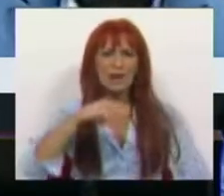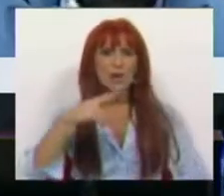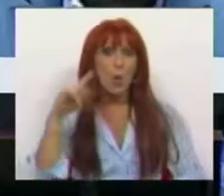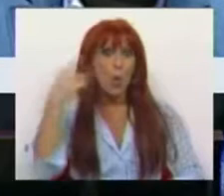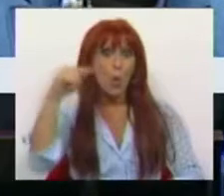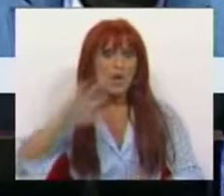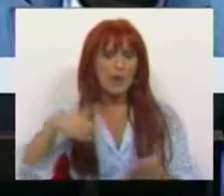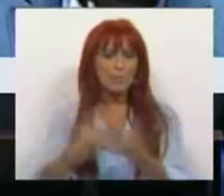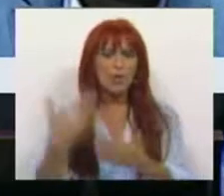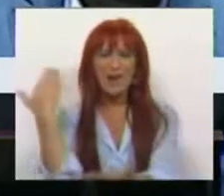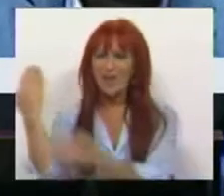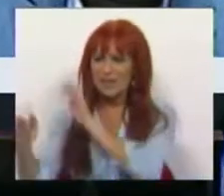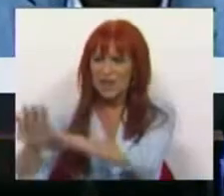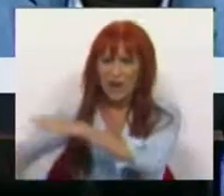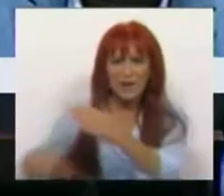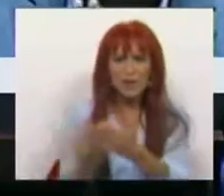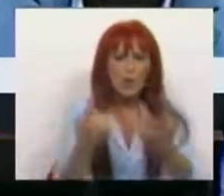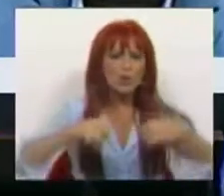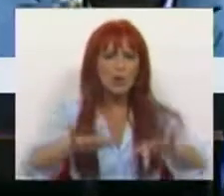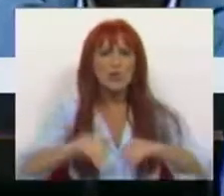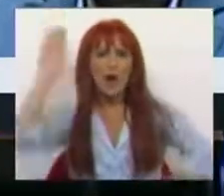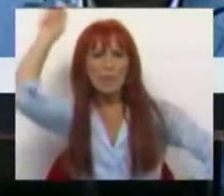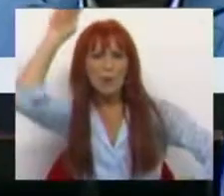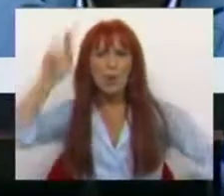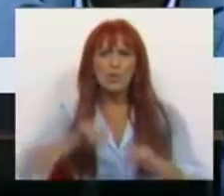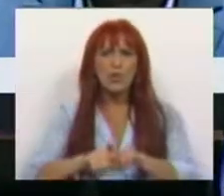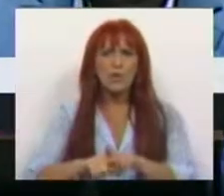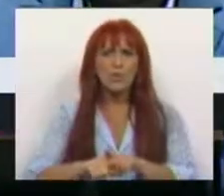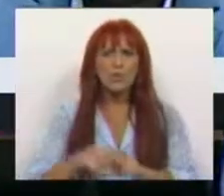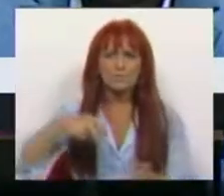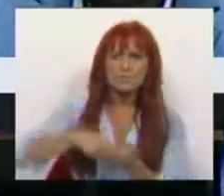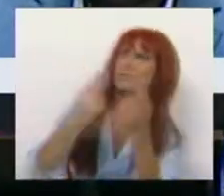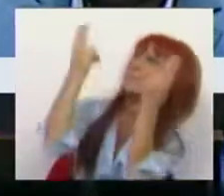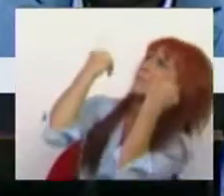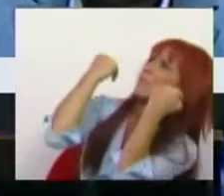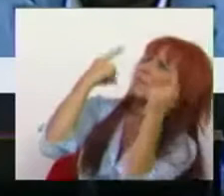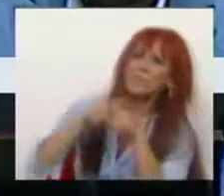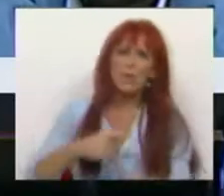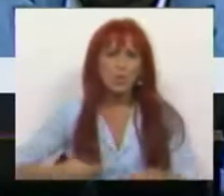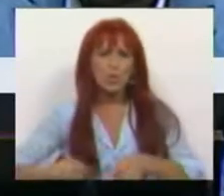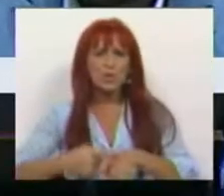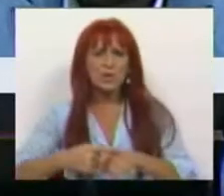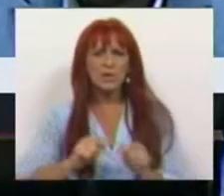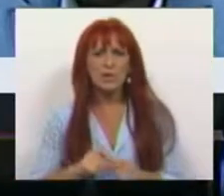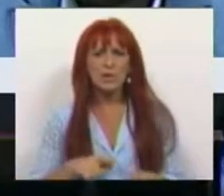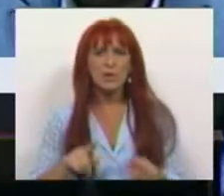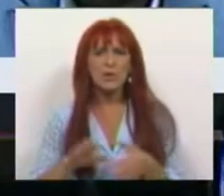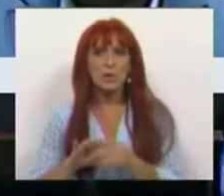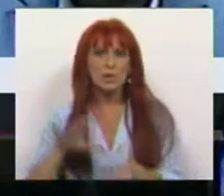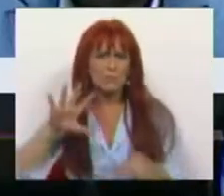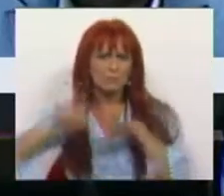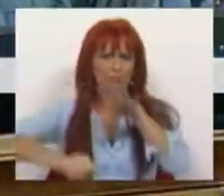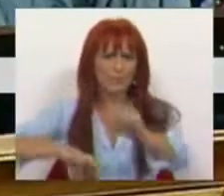única proposta que a direita trouxe a este plenário é de que a República deve ajoelhar-se perante os interesses de fundos